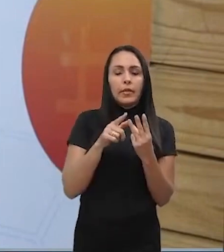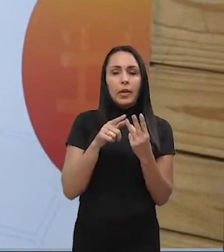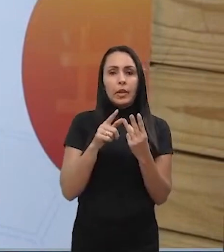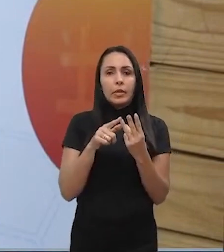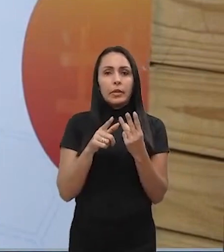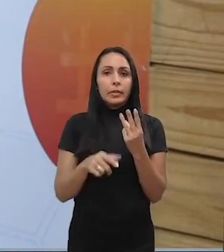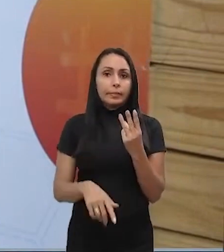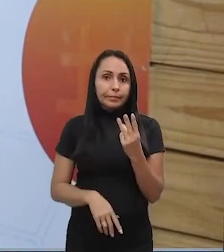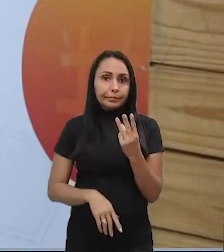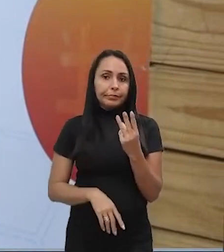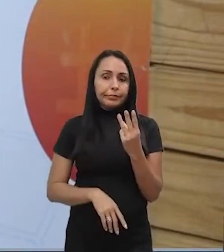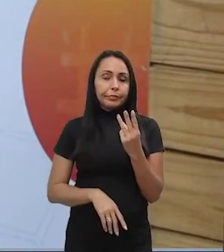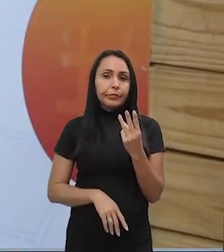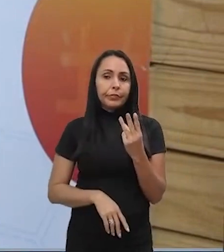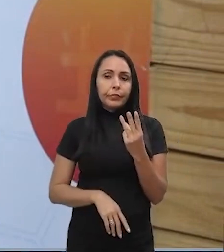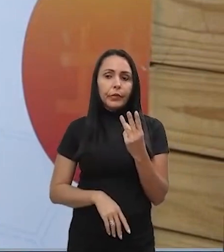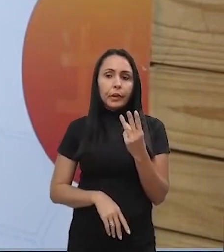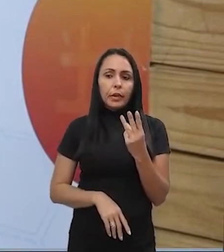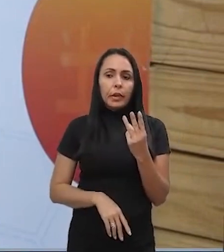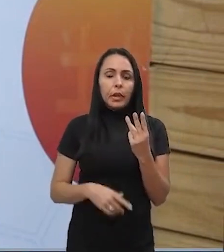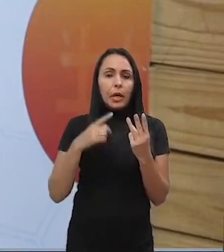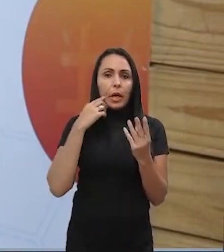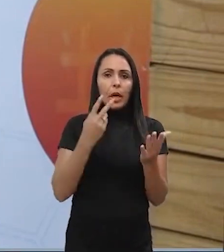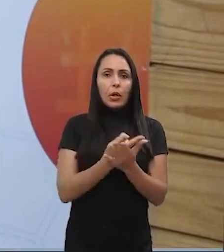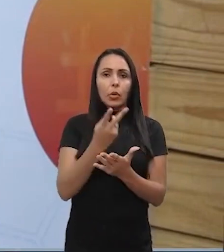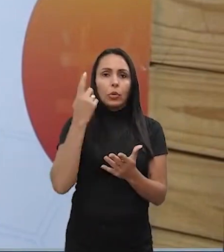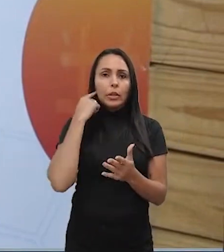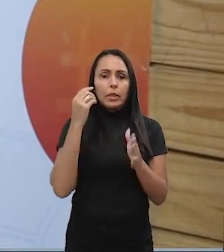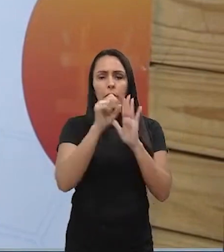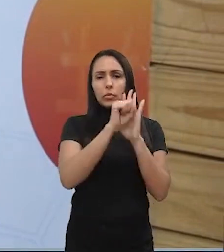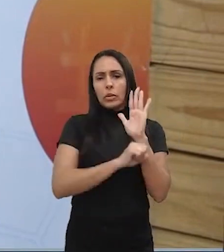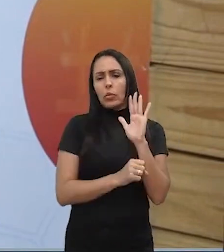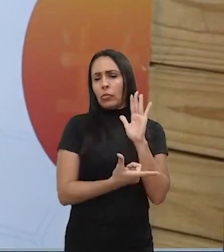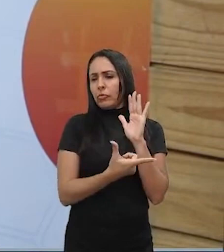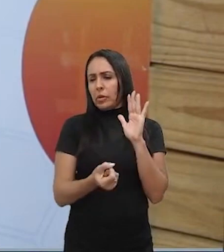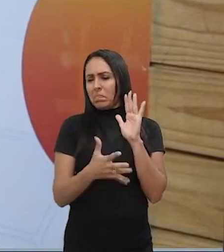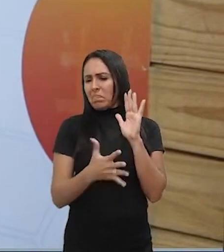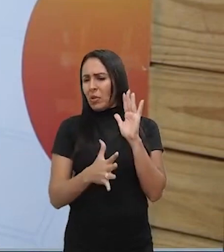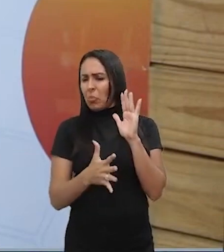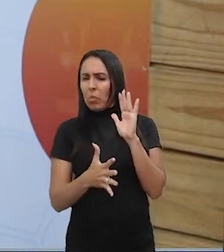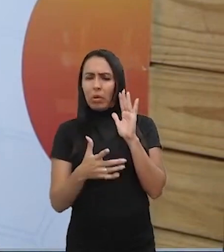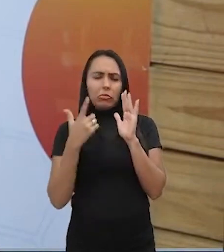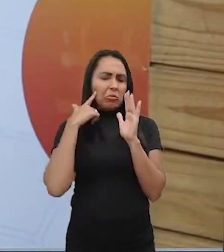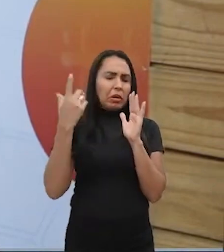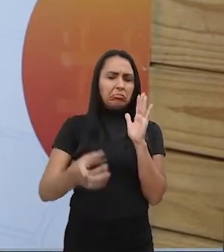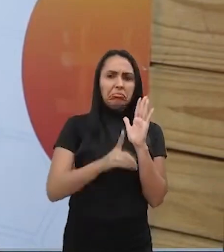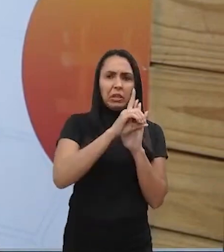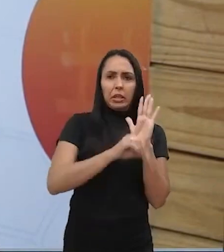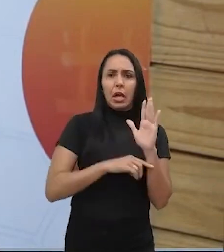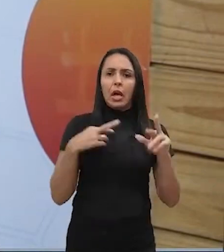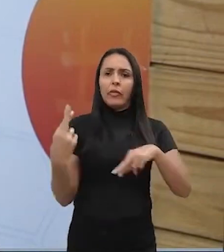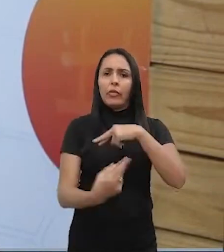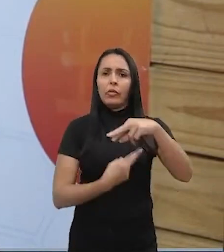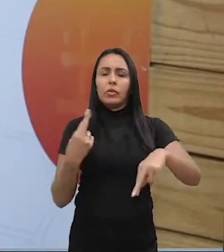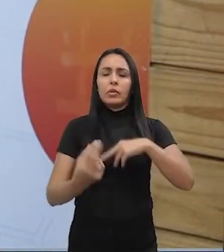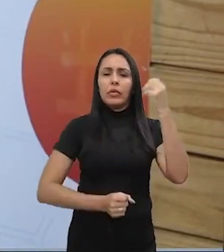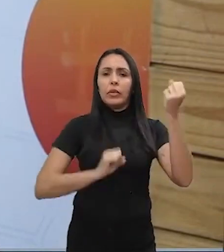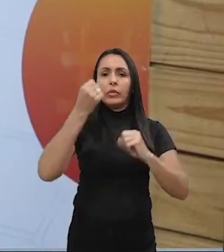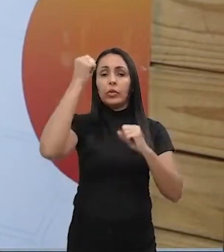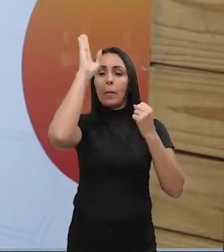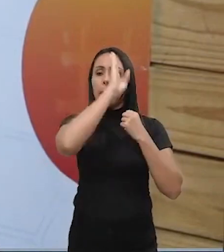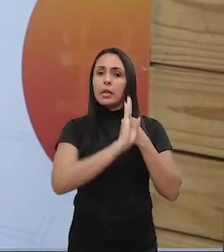que é que nós vamos chamar, que só acontece lá pela metade do século XX, vão nessas décadas da Revolução